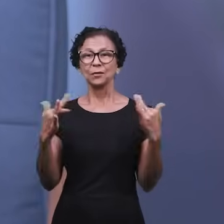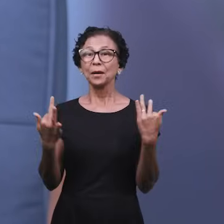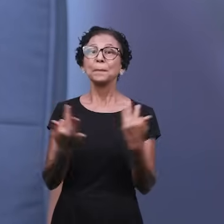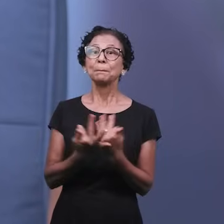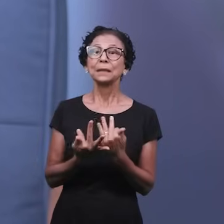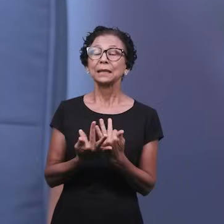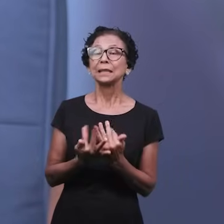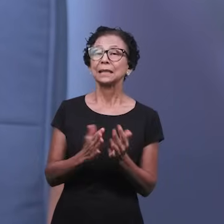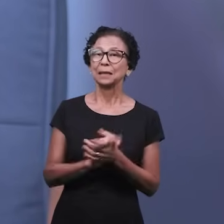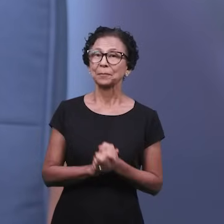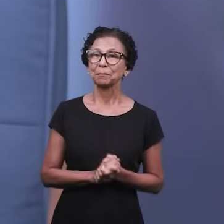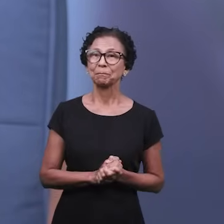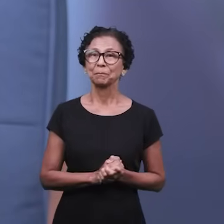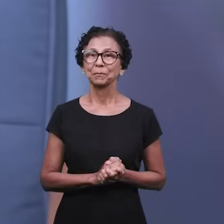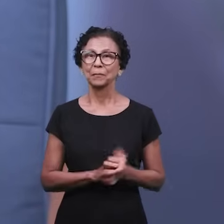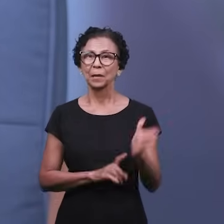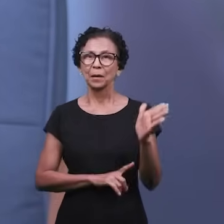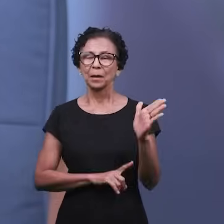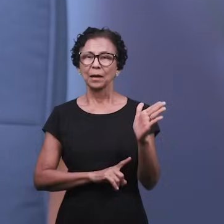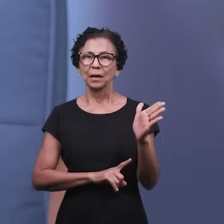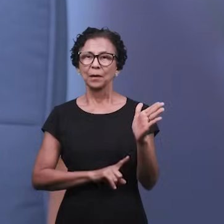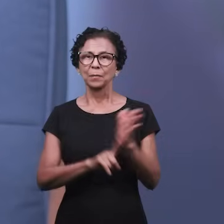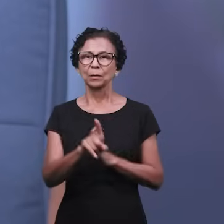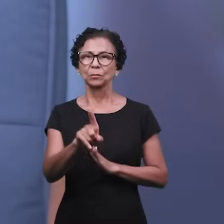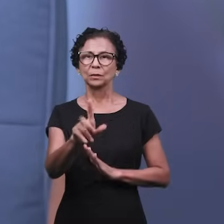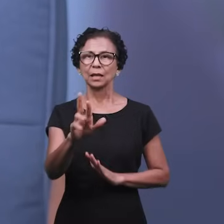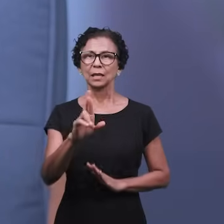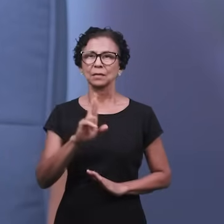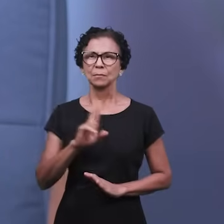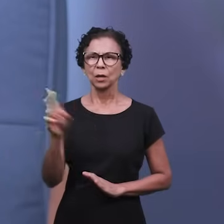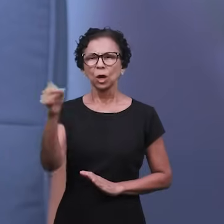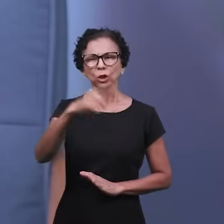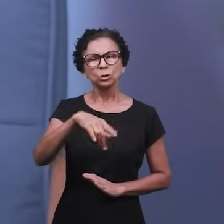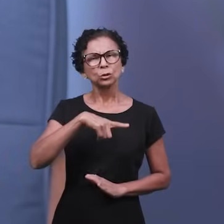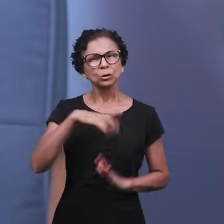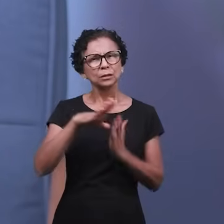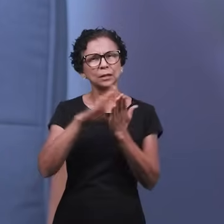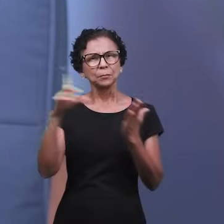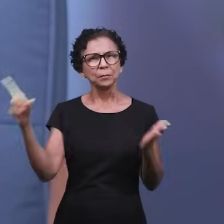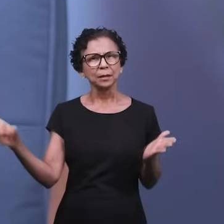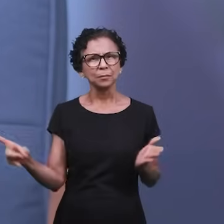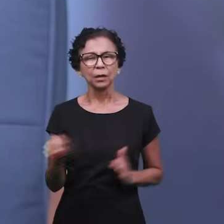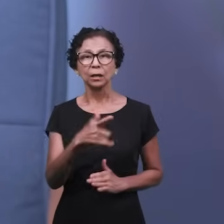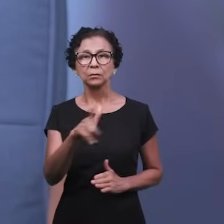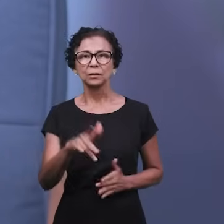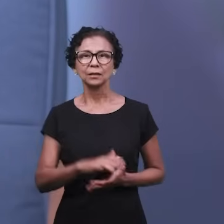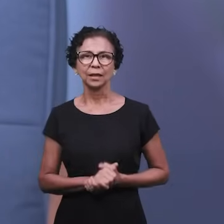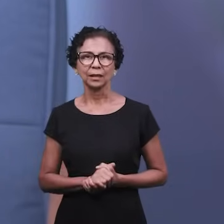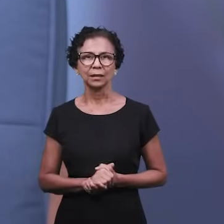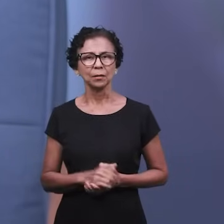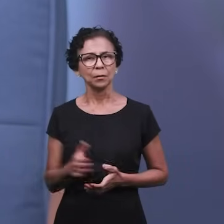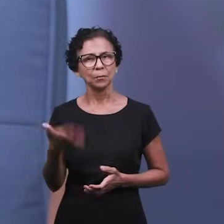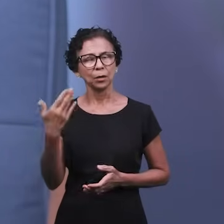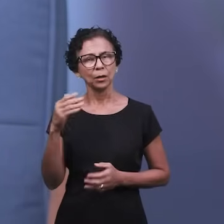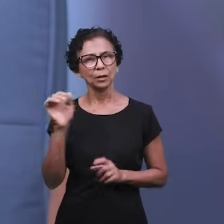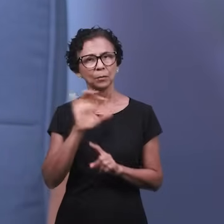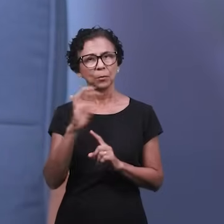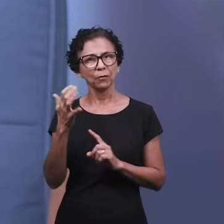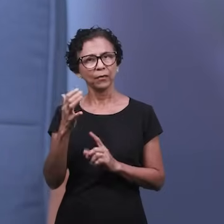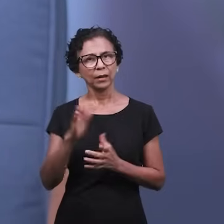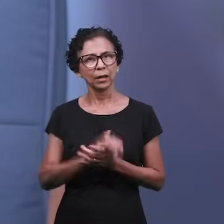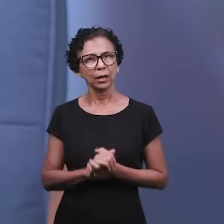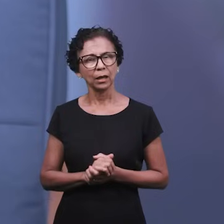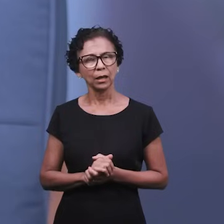semana para responder as seguintes questões. Todos têm Bíblia? Se não tem, é possível providenciar uma Bíblia para cada